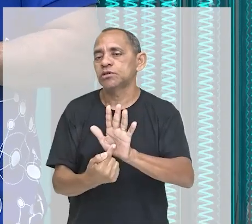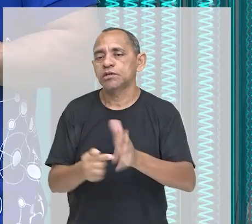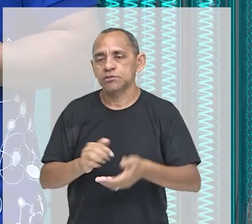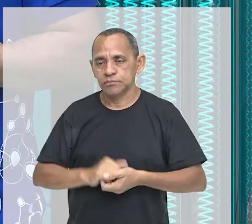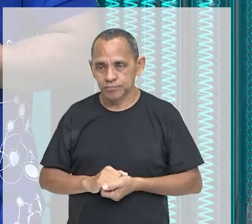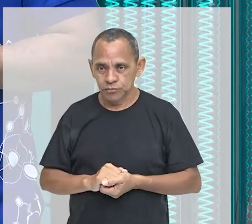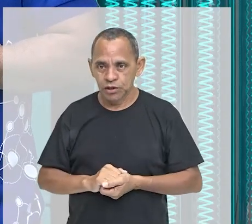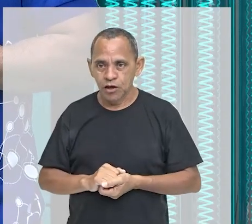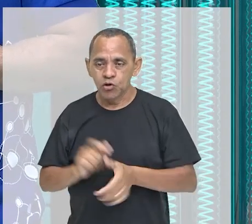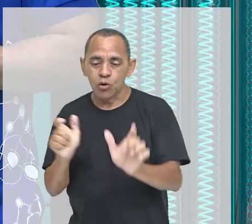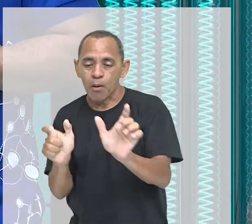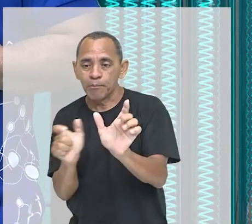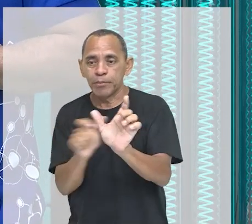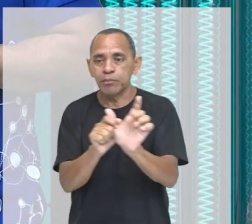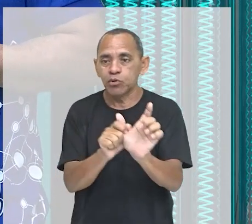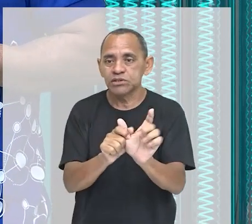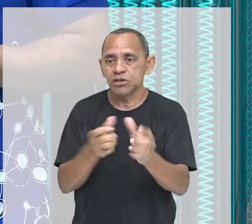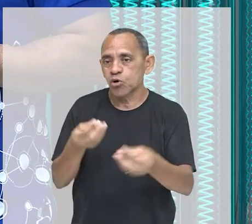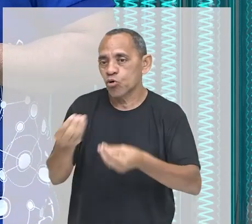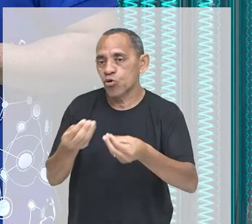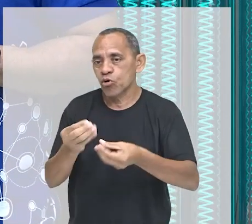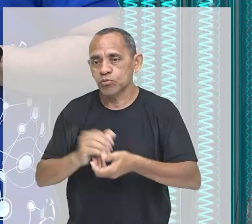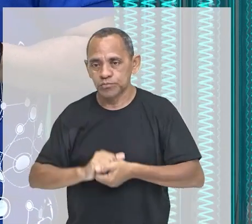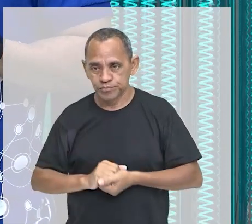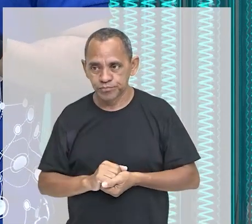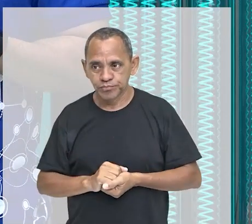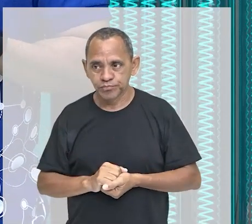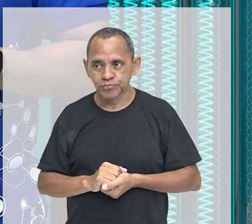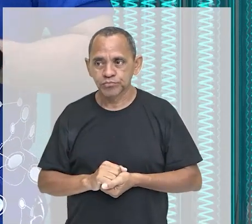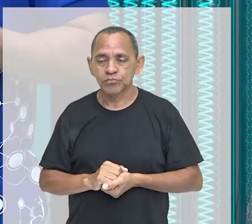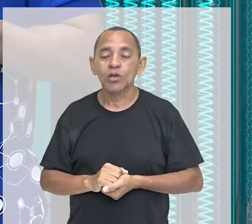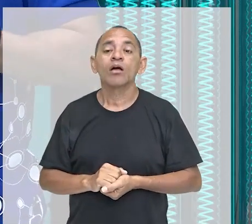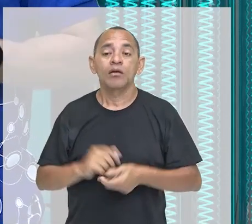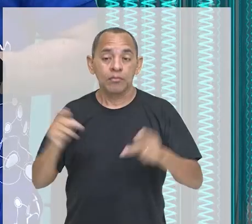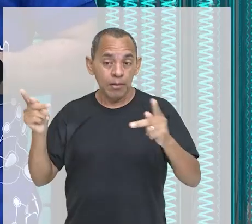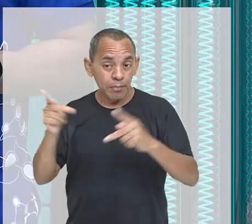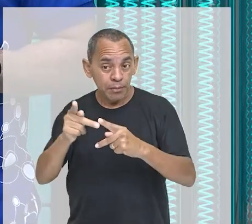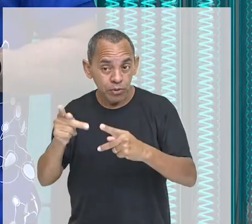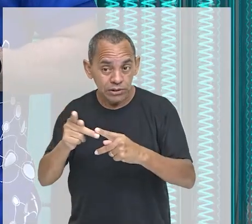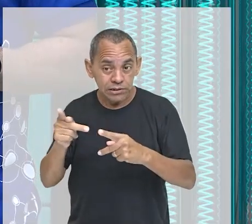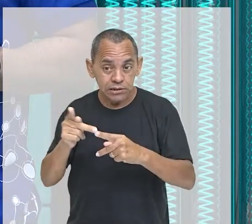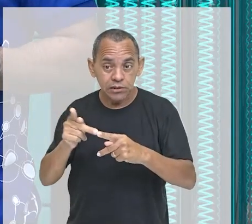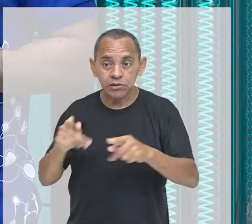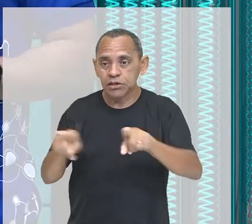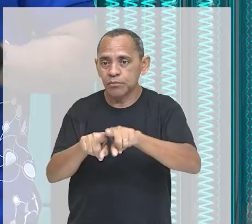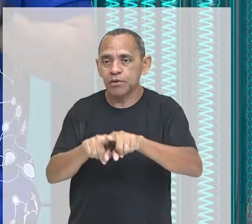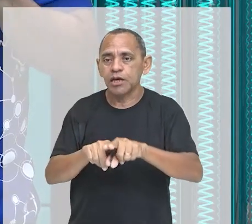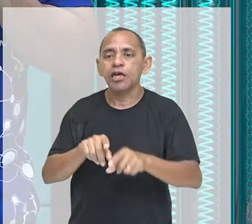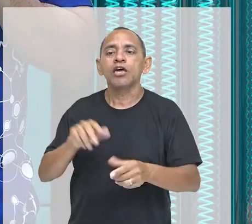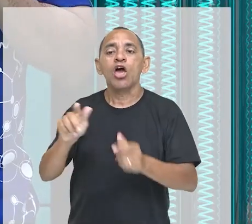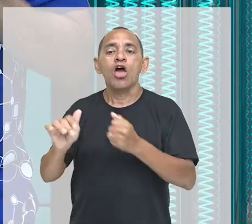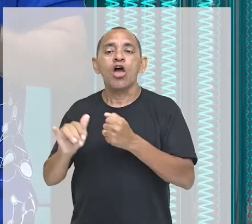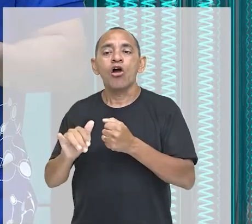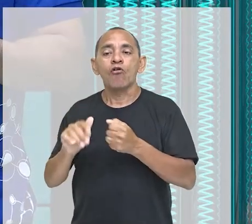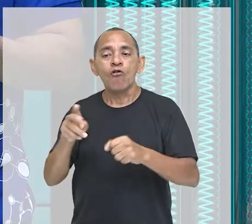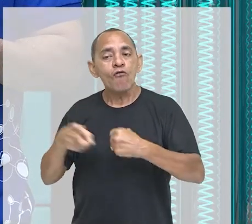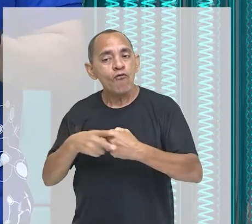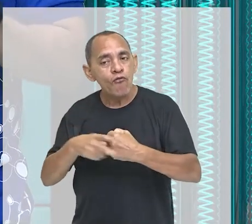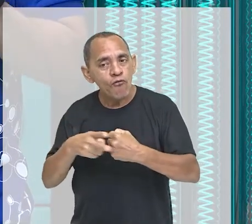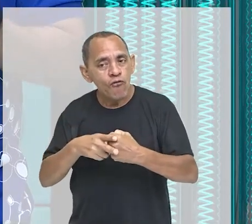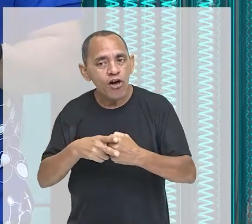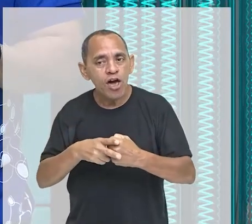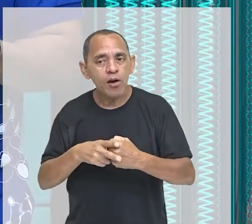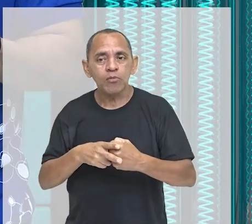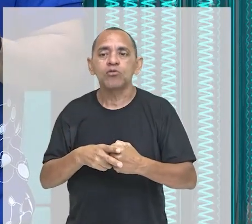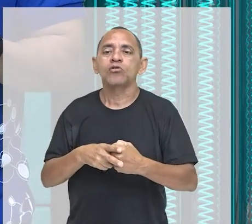preposição, mas não como indicativo de infinitivo, tá certo? Aí é o verbo que simplesmente não foi conjugado, tá bom? Então, verbo